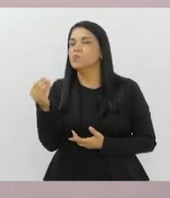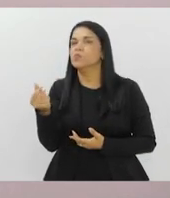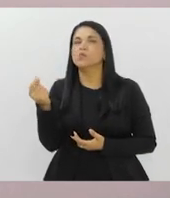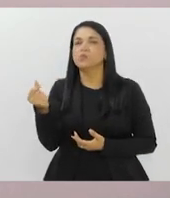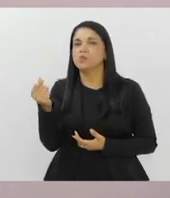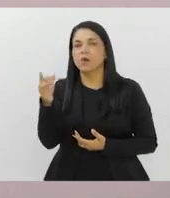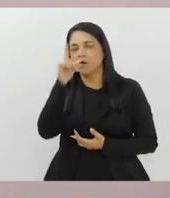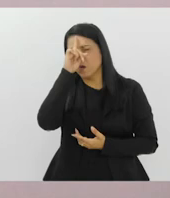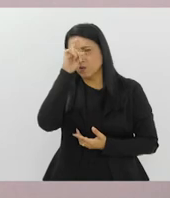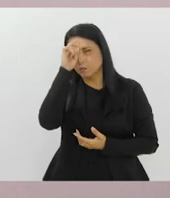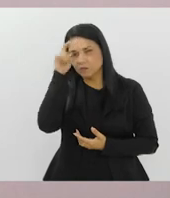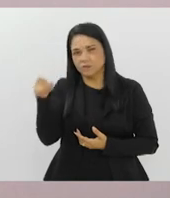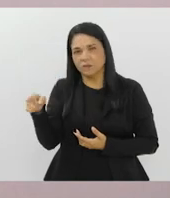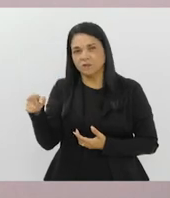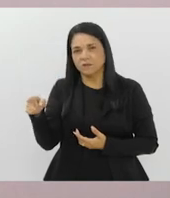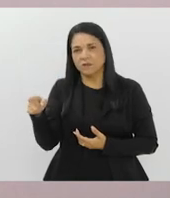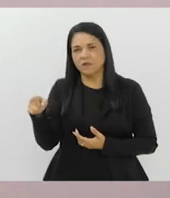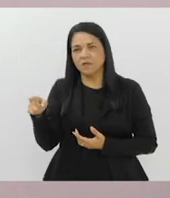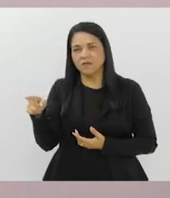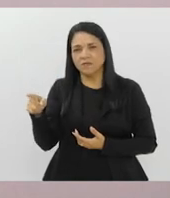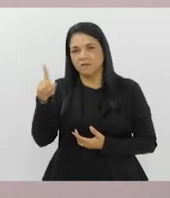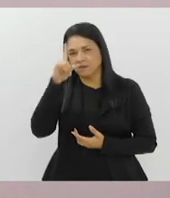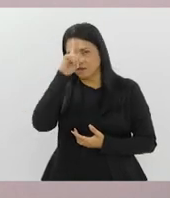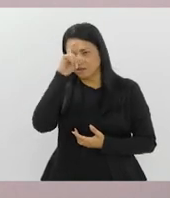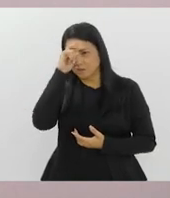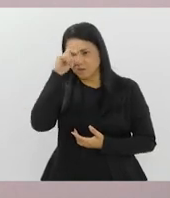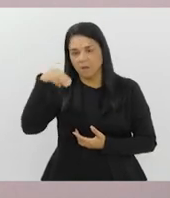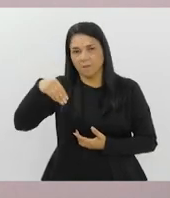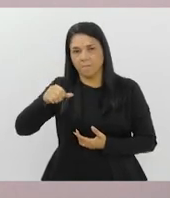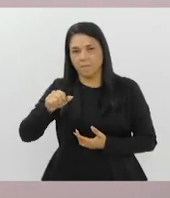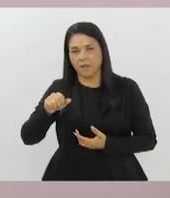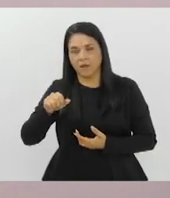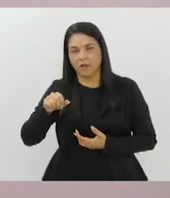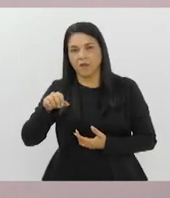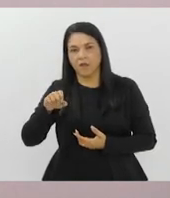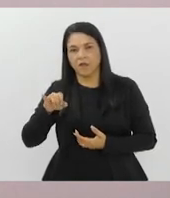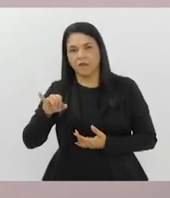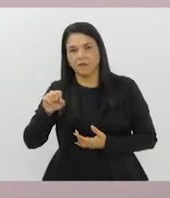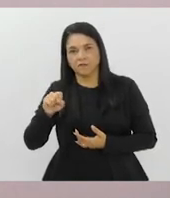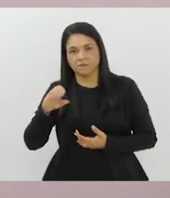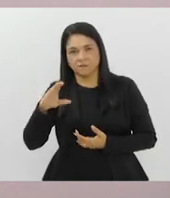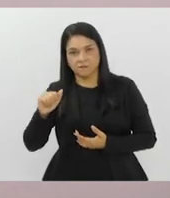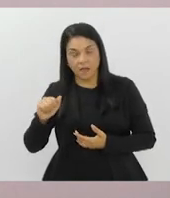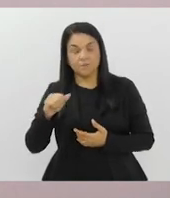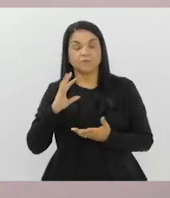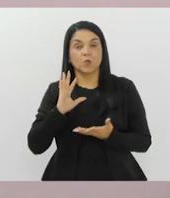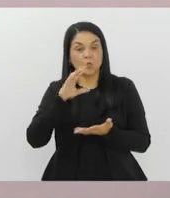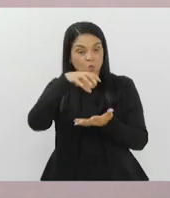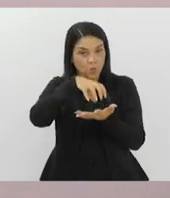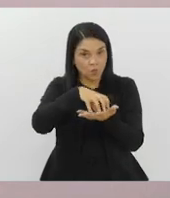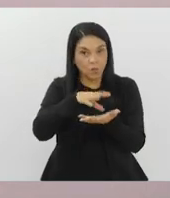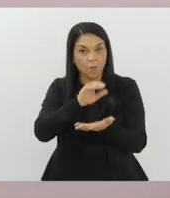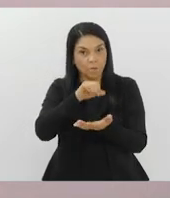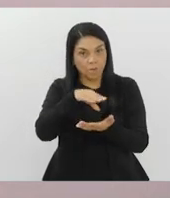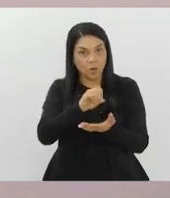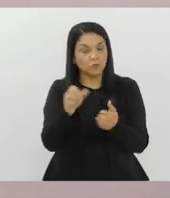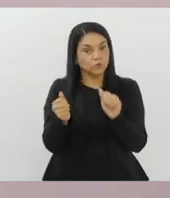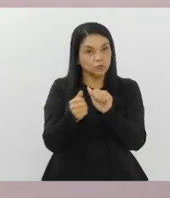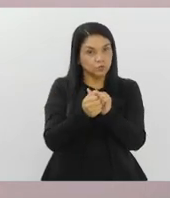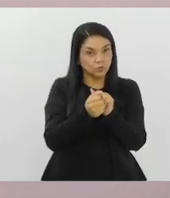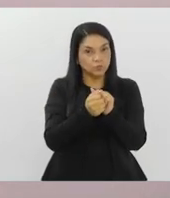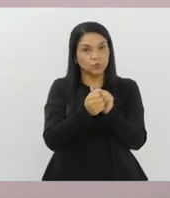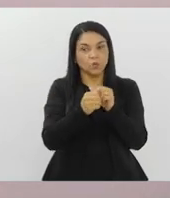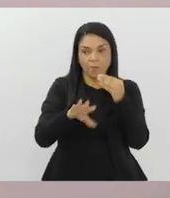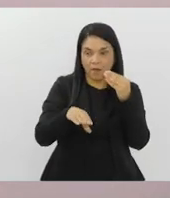para o Hospital Marisca, que fica ali em Zona Oeste, né? Um banco de leite junto com a emenda parlamentar, que eu acho que era uma emenda